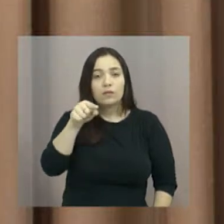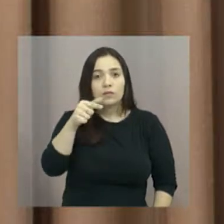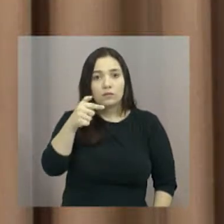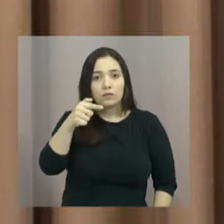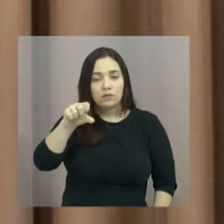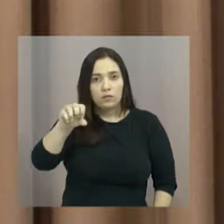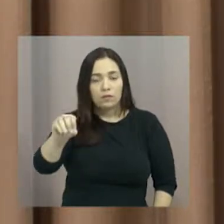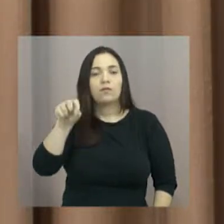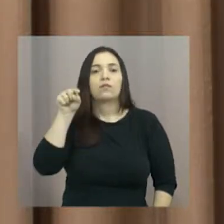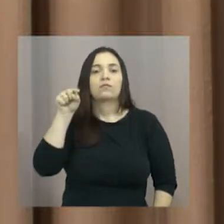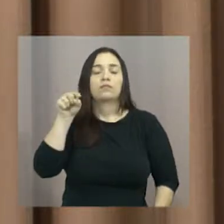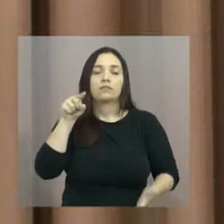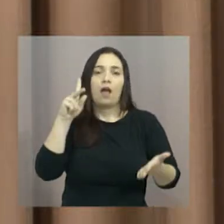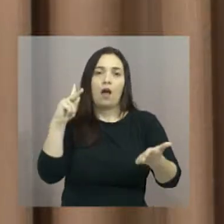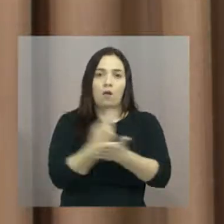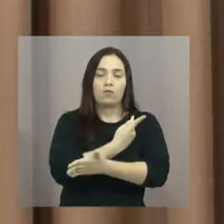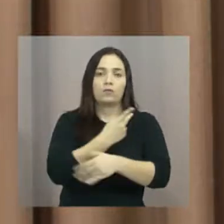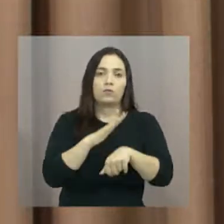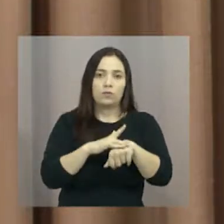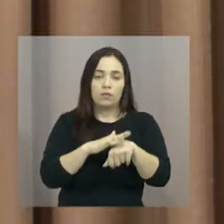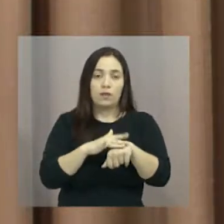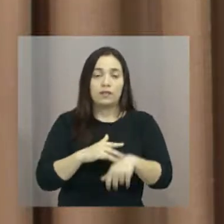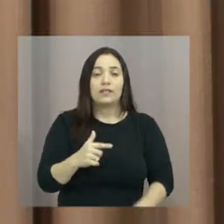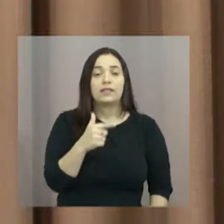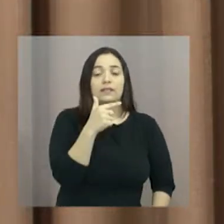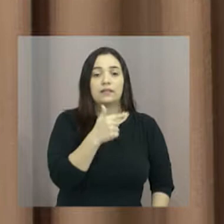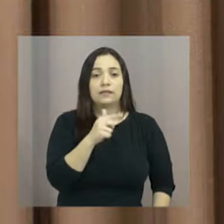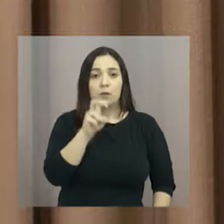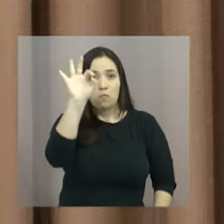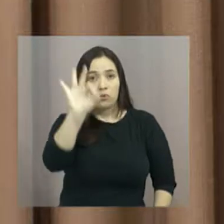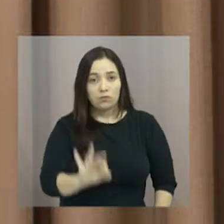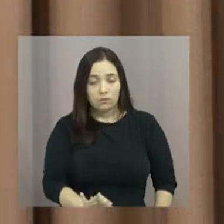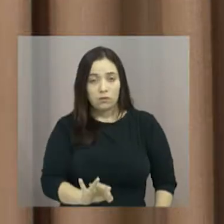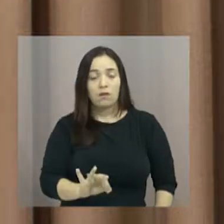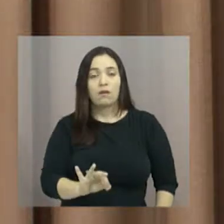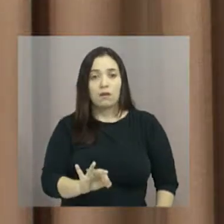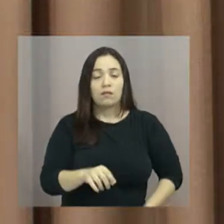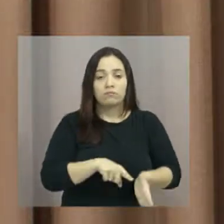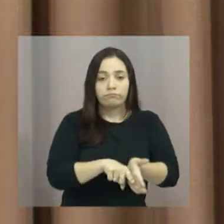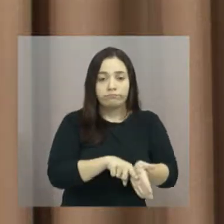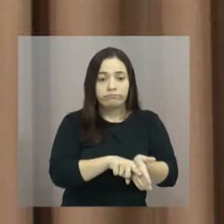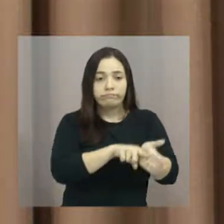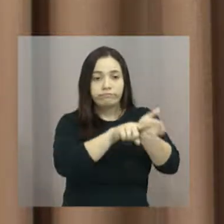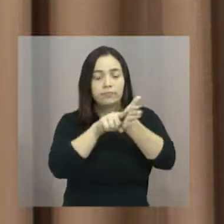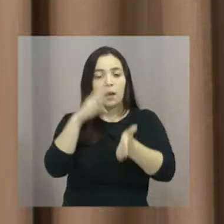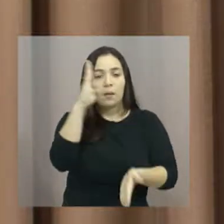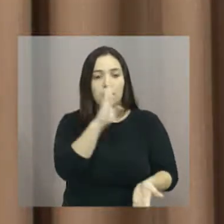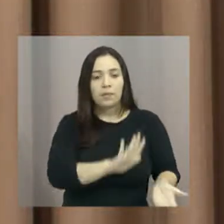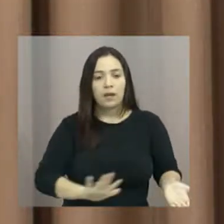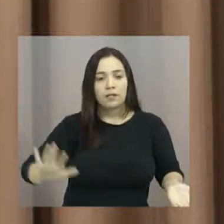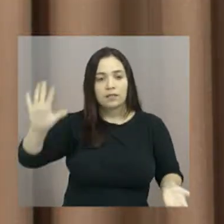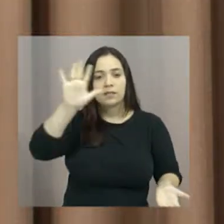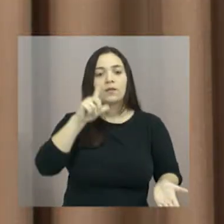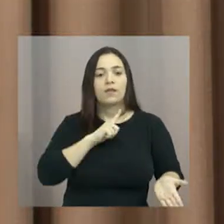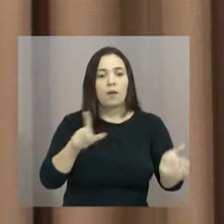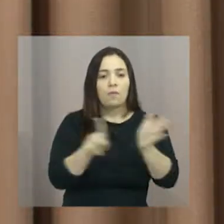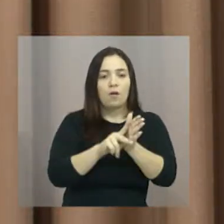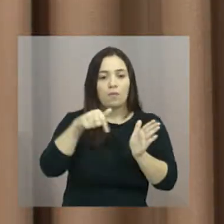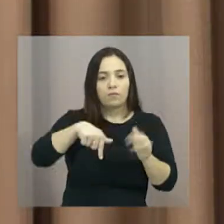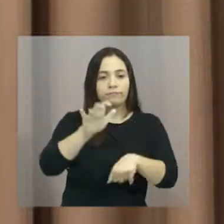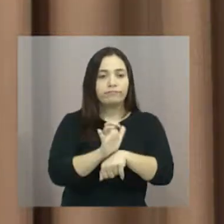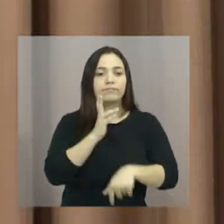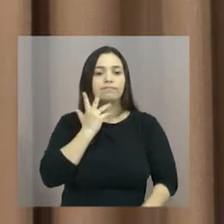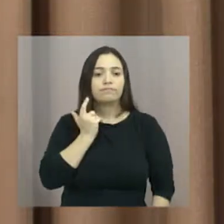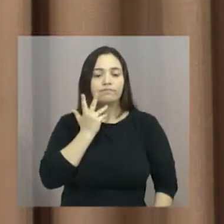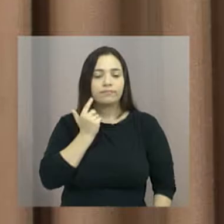41.479 casos confirmados. E 50% dos casos registrados em todo o país estão aqui no Ceará. E desse